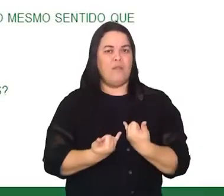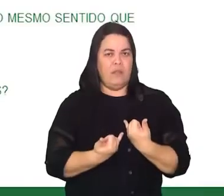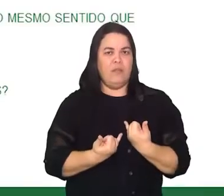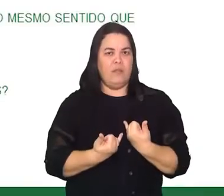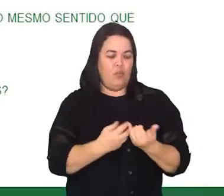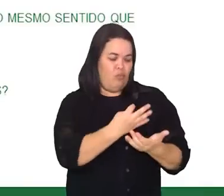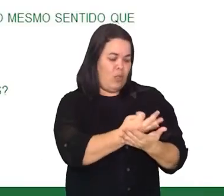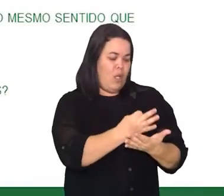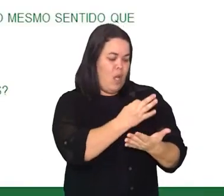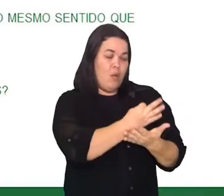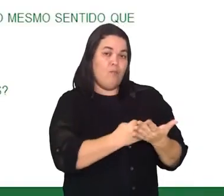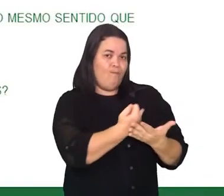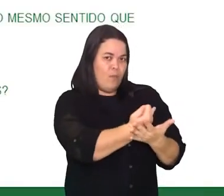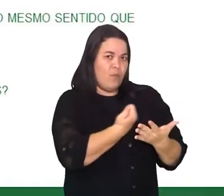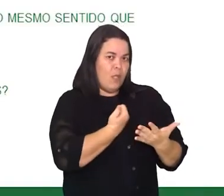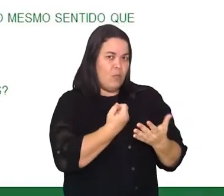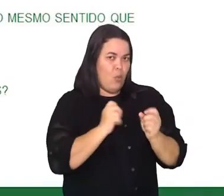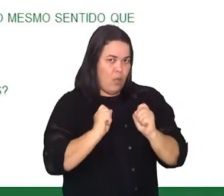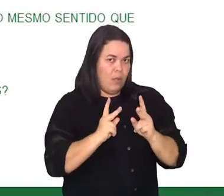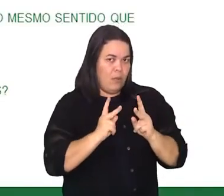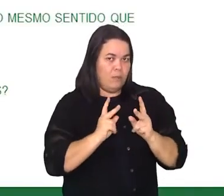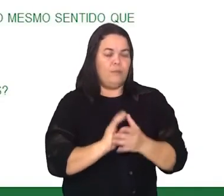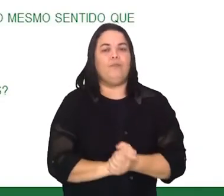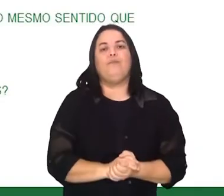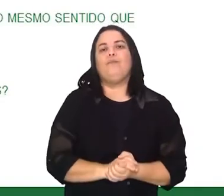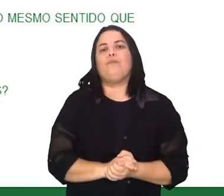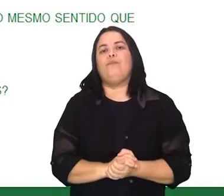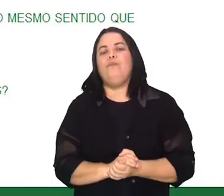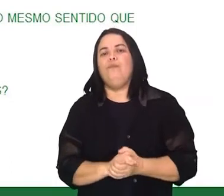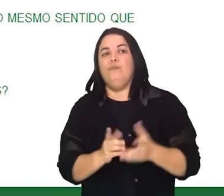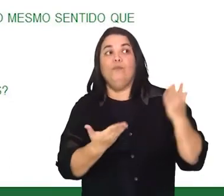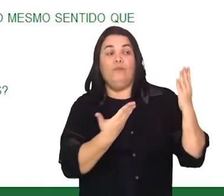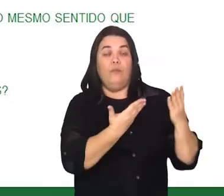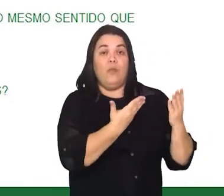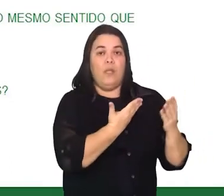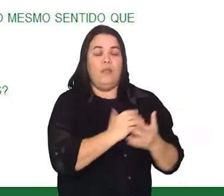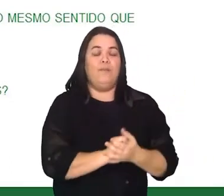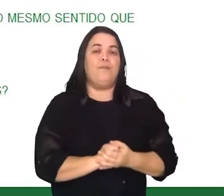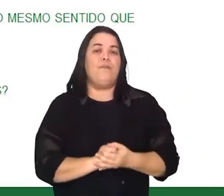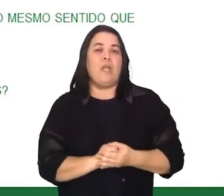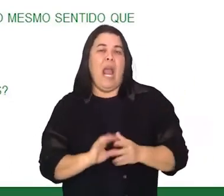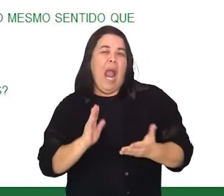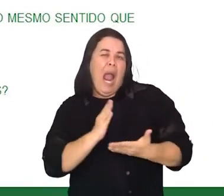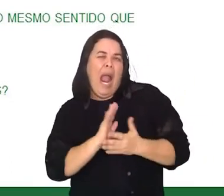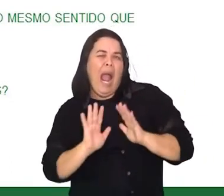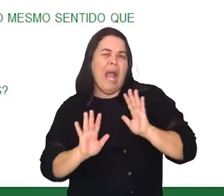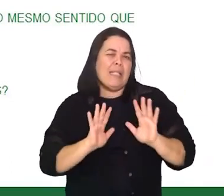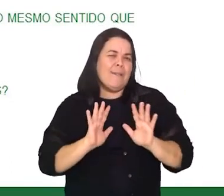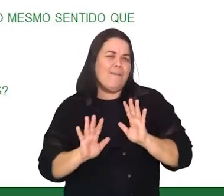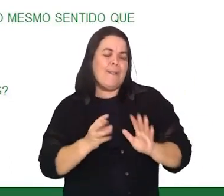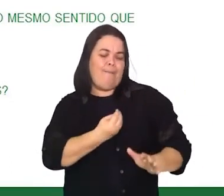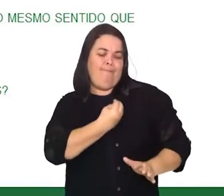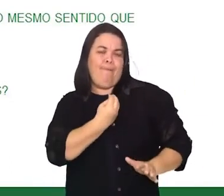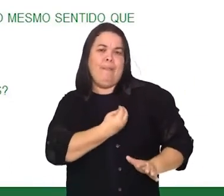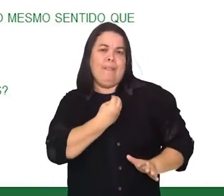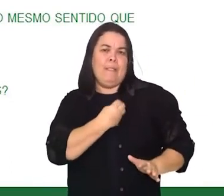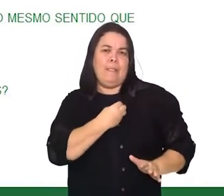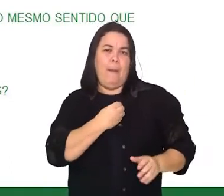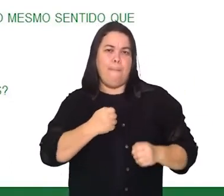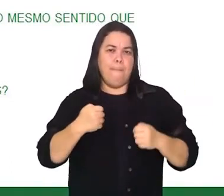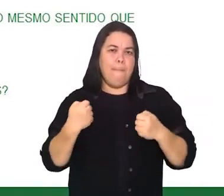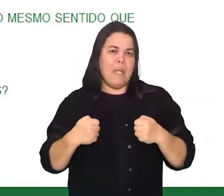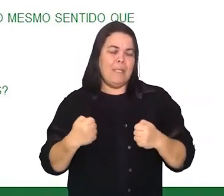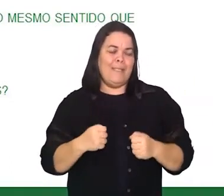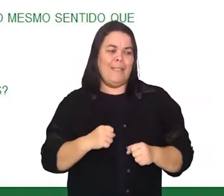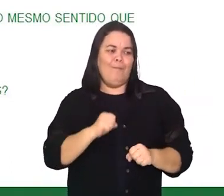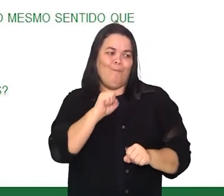só. Às vezes na vida temos que parar para um balanço. E aí o que é